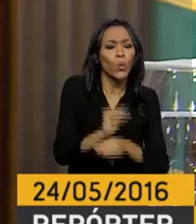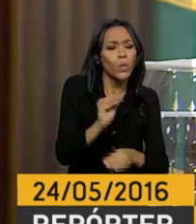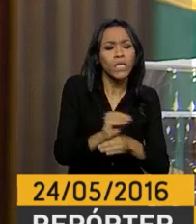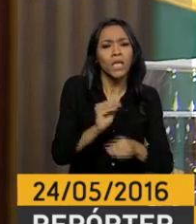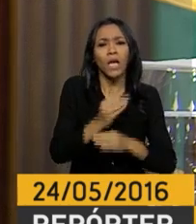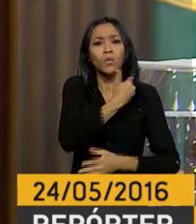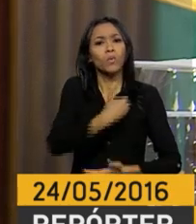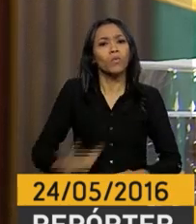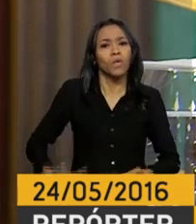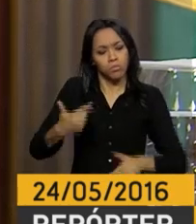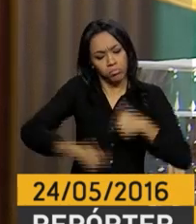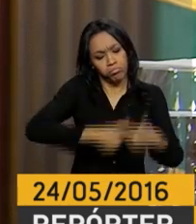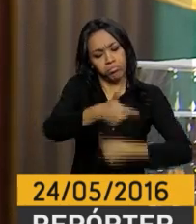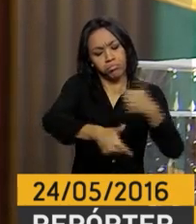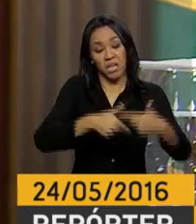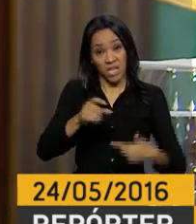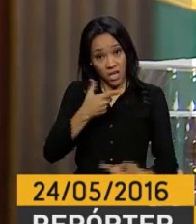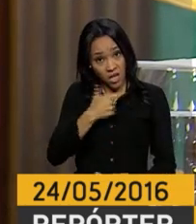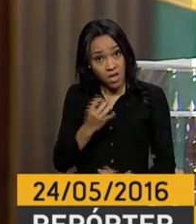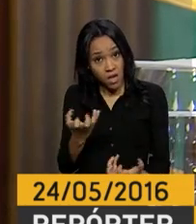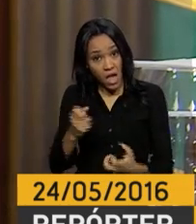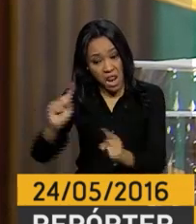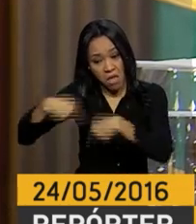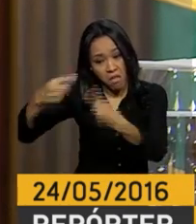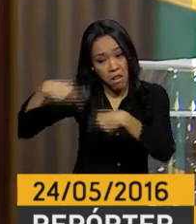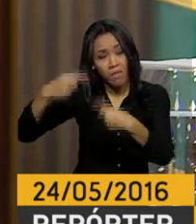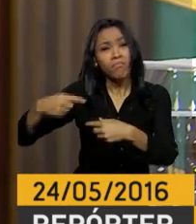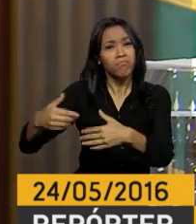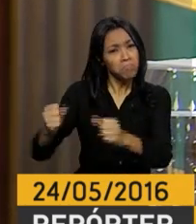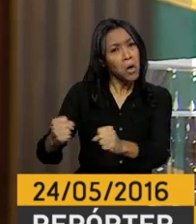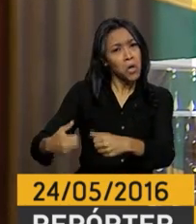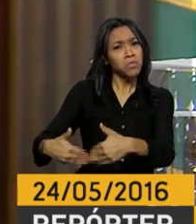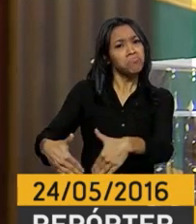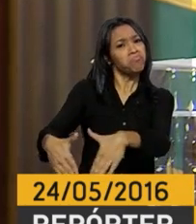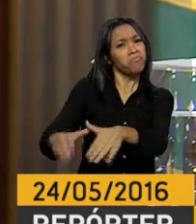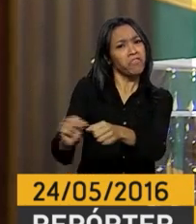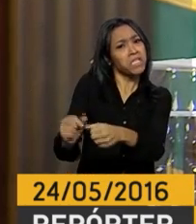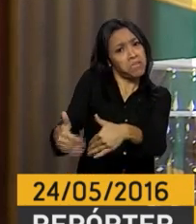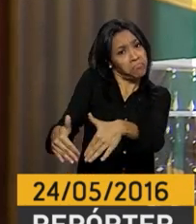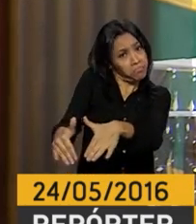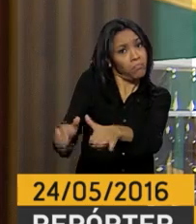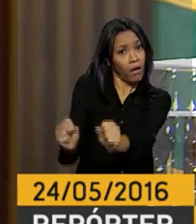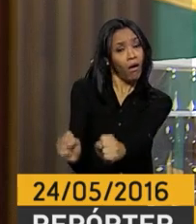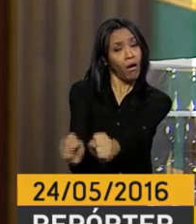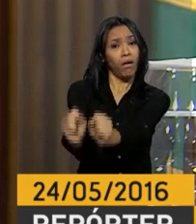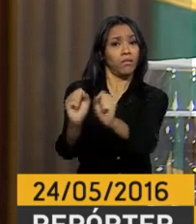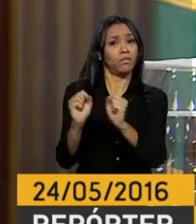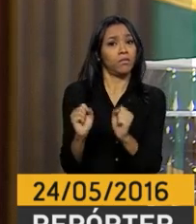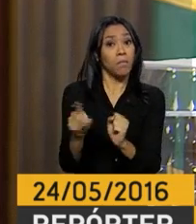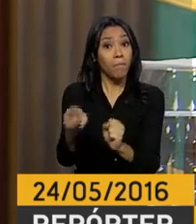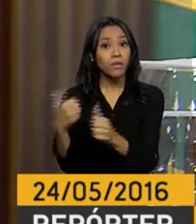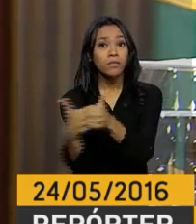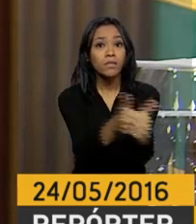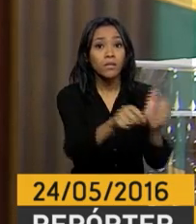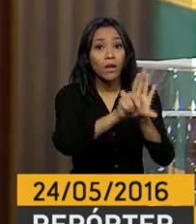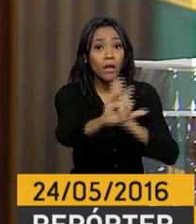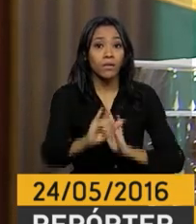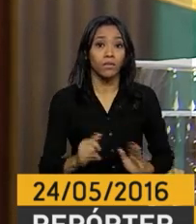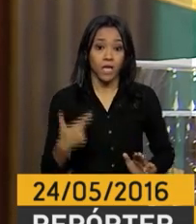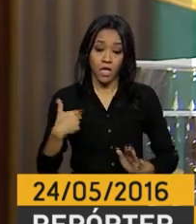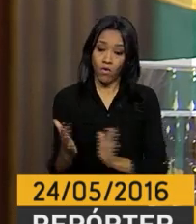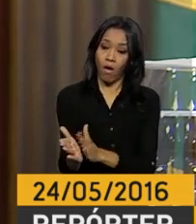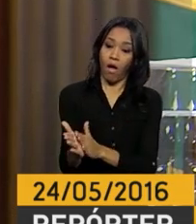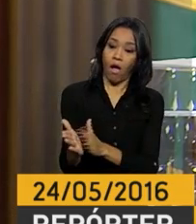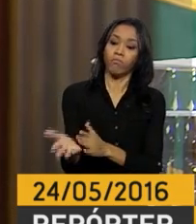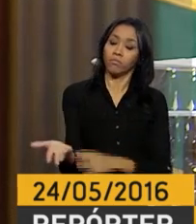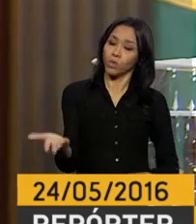esbravejar, façam-no o quanto quiserem, mas pela via legal, pela via democrática. Até com o nosso aplauso. Eu me